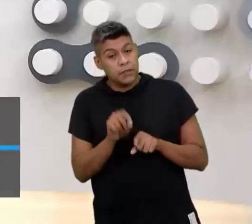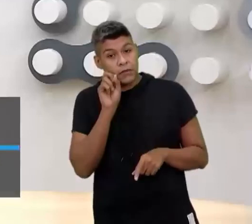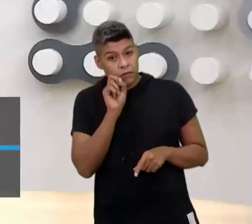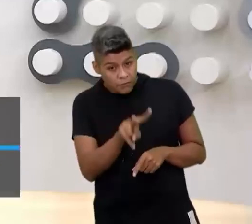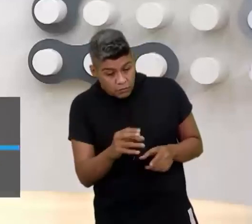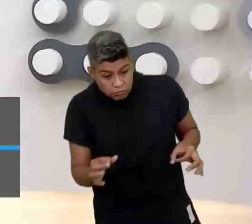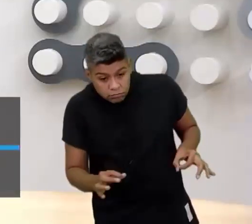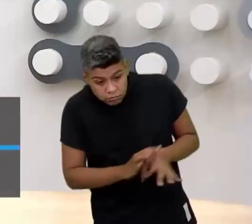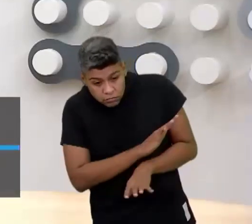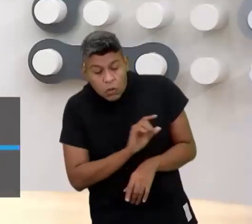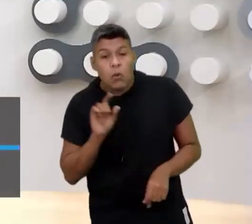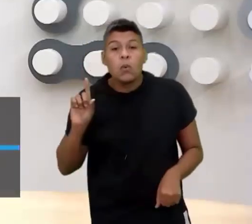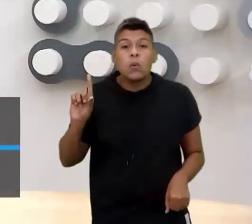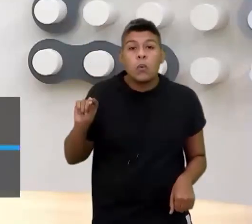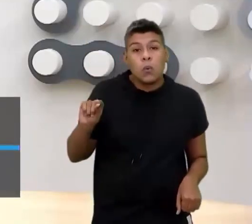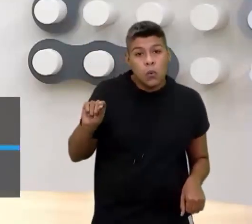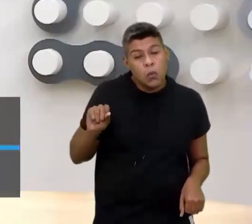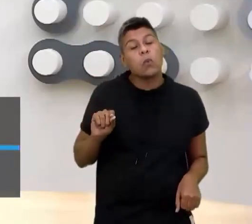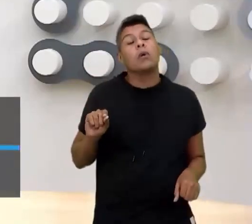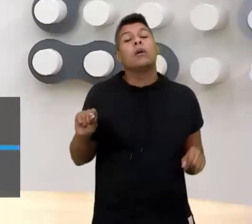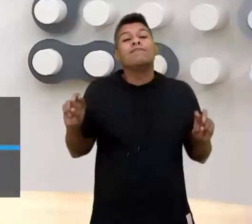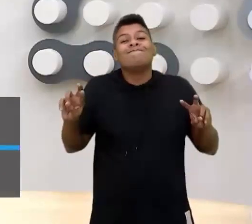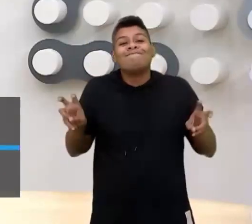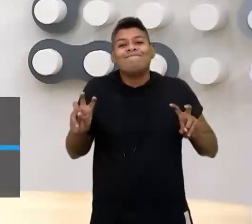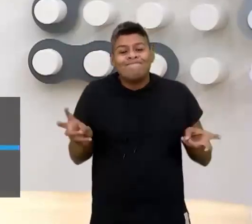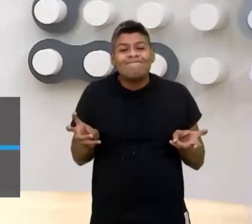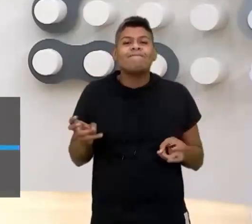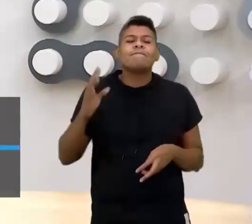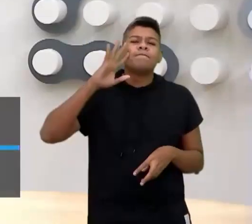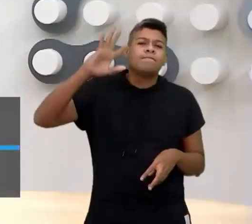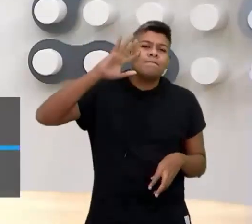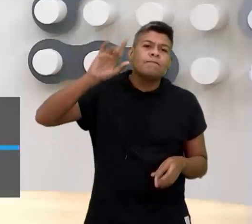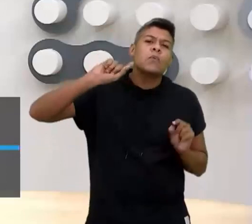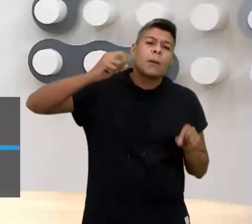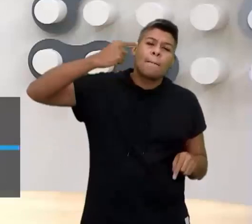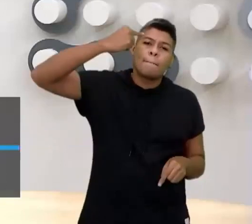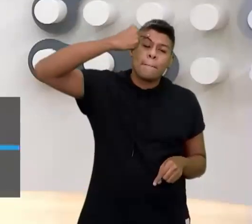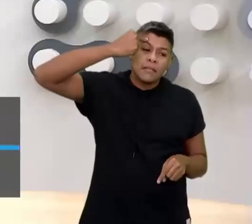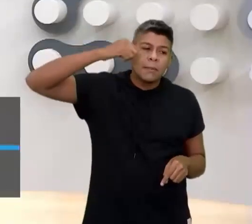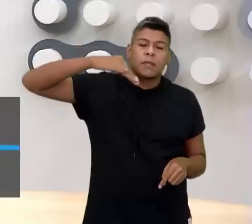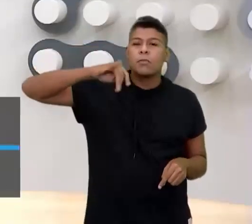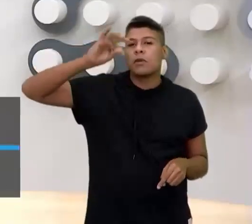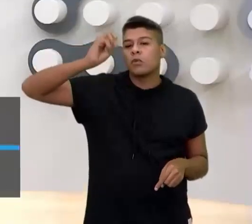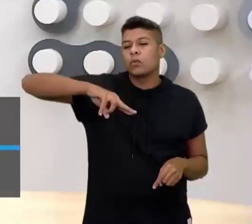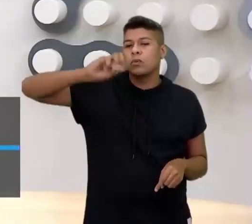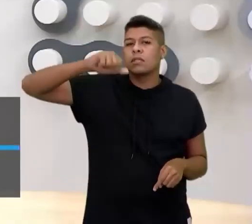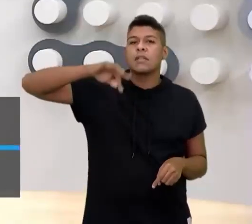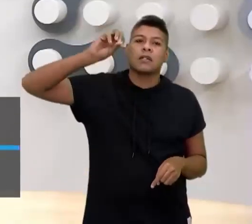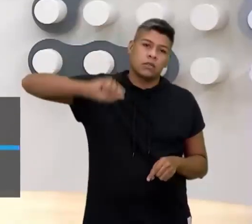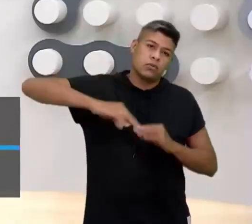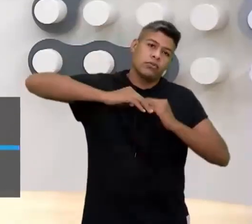aí, para fechar, entre aspas, aí, uma reflexão sobre o pensamento de Milton Santos sobre